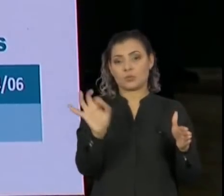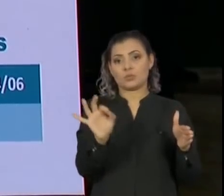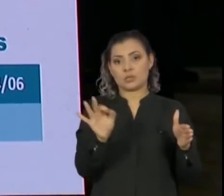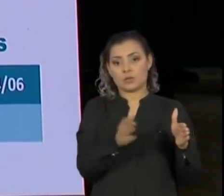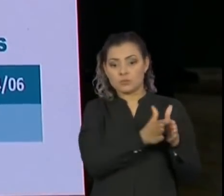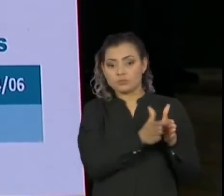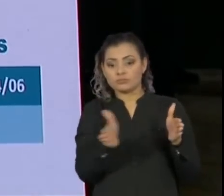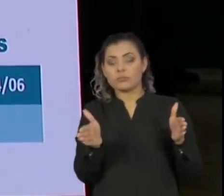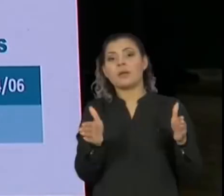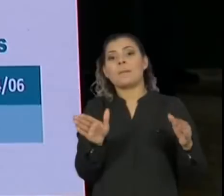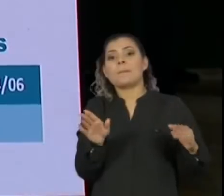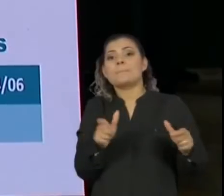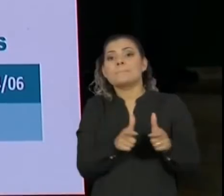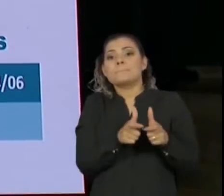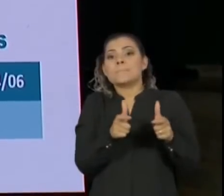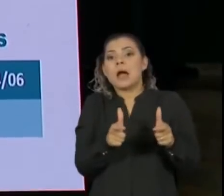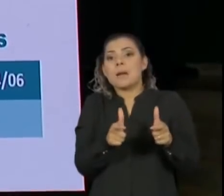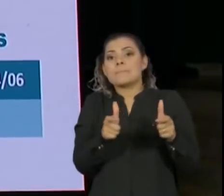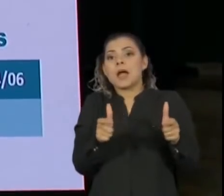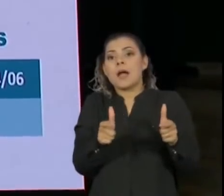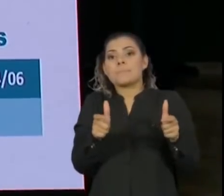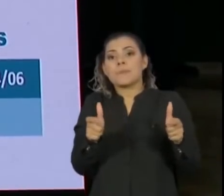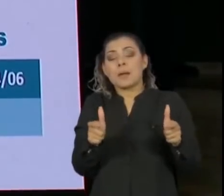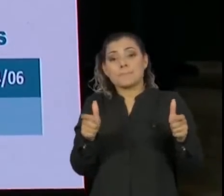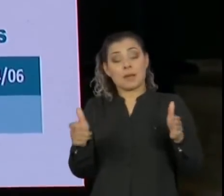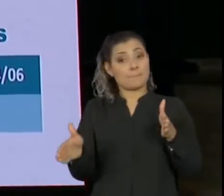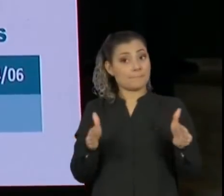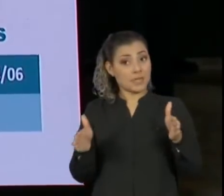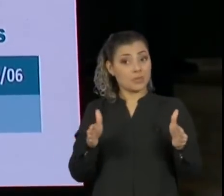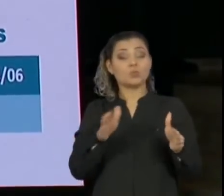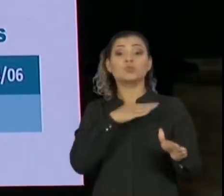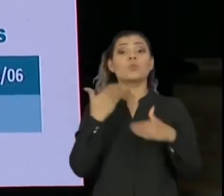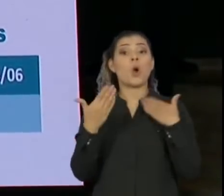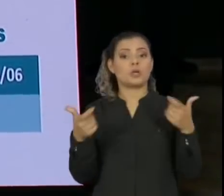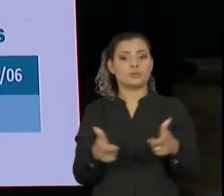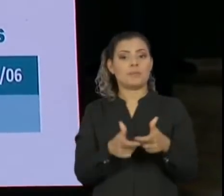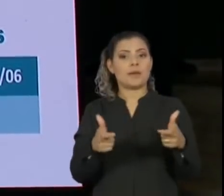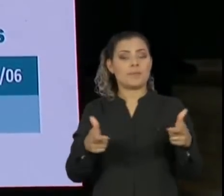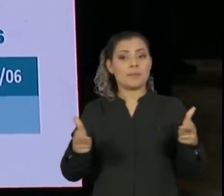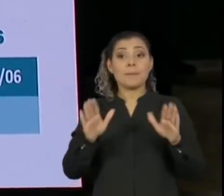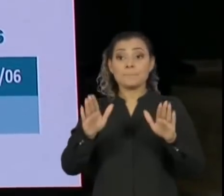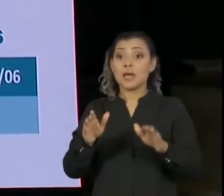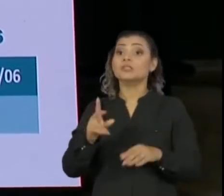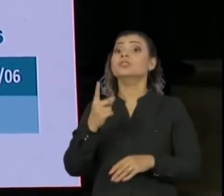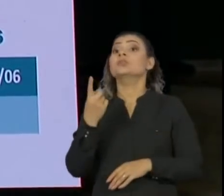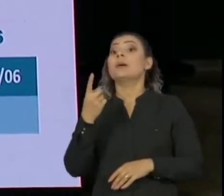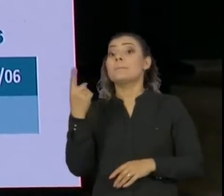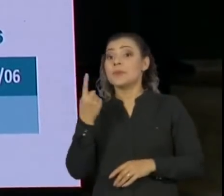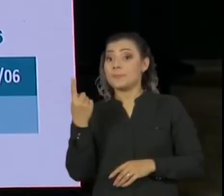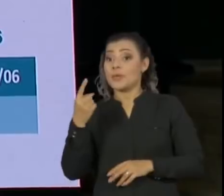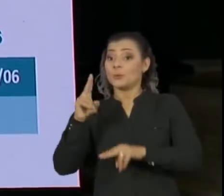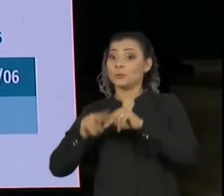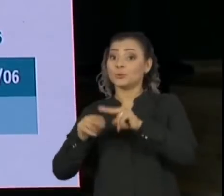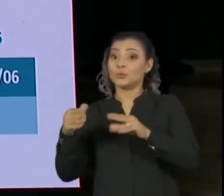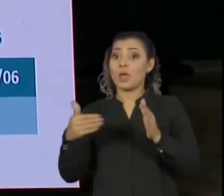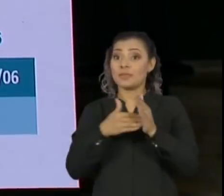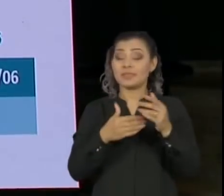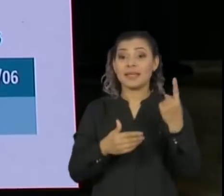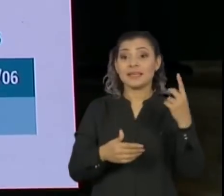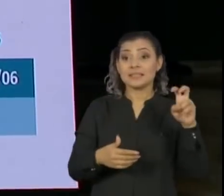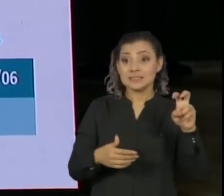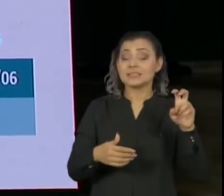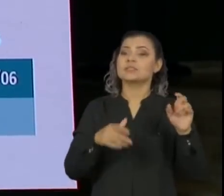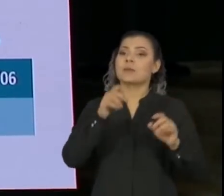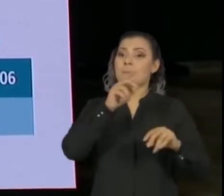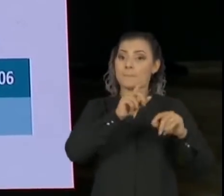77,78%. Essa foi a aceleração no período em número de óbitos. E na primeira quinzena de junho, essa